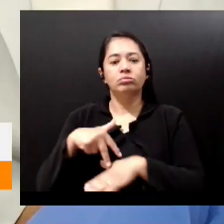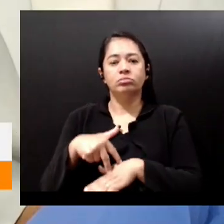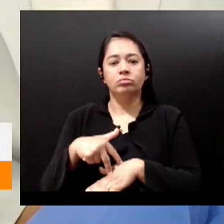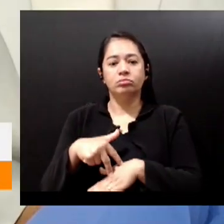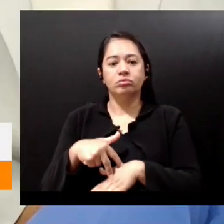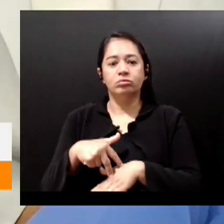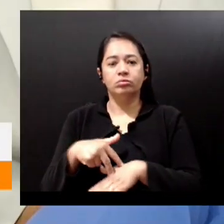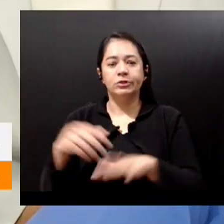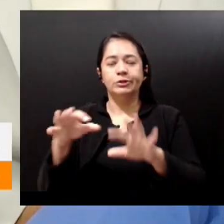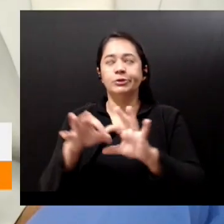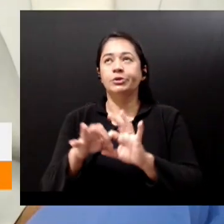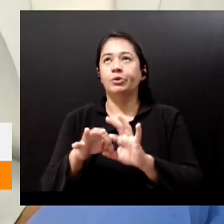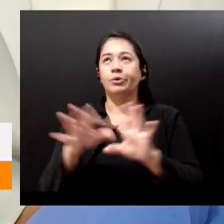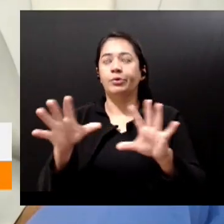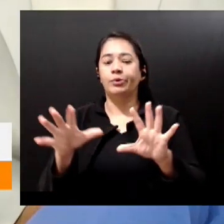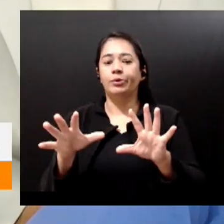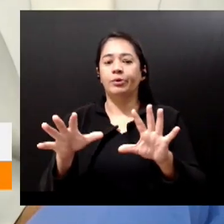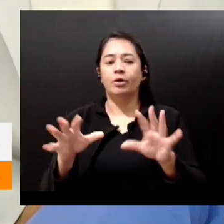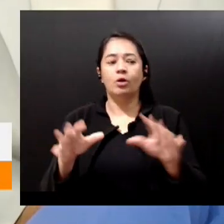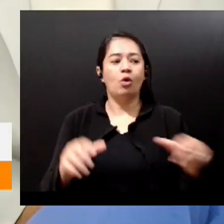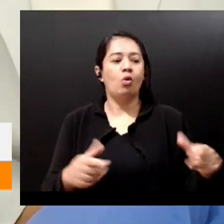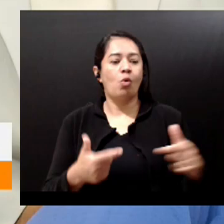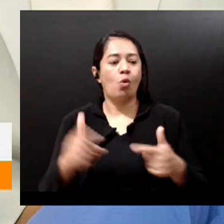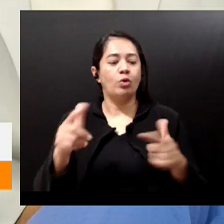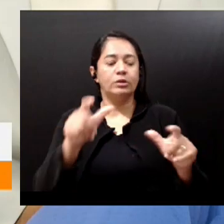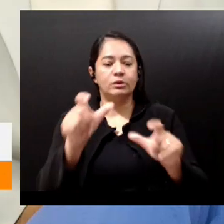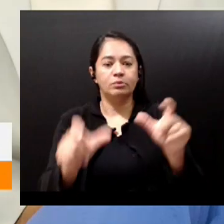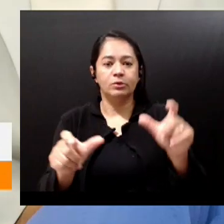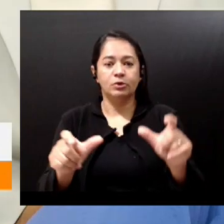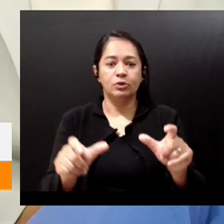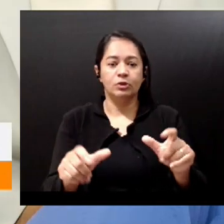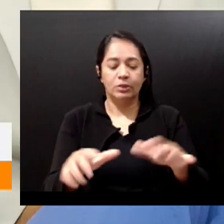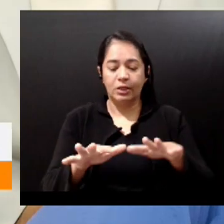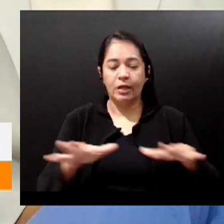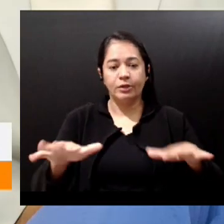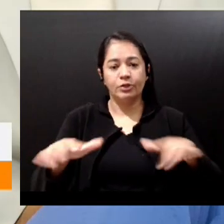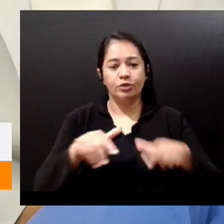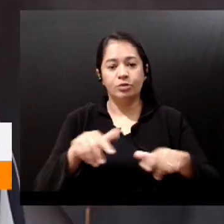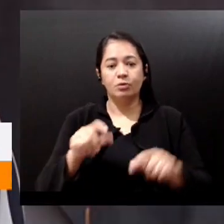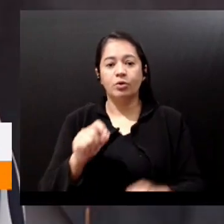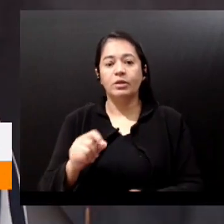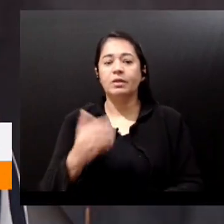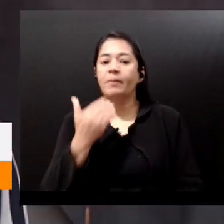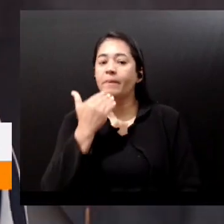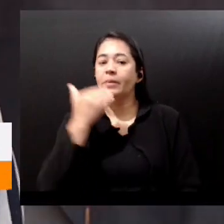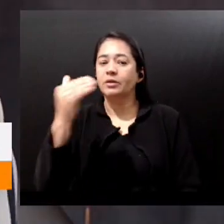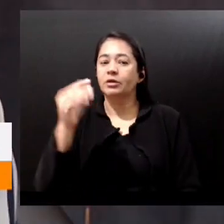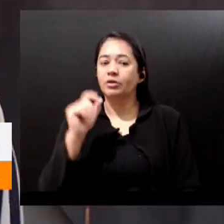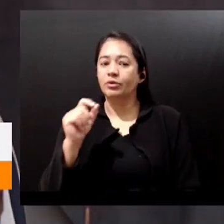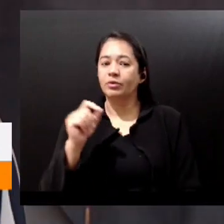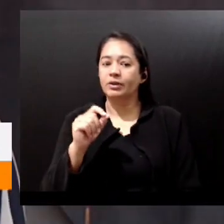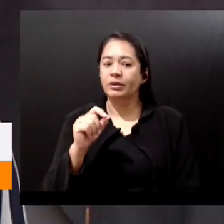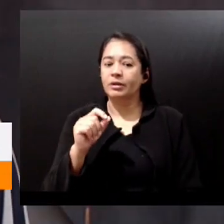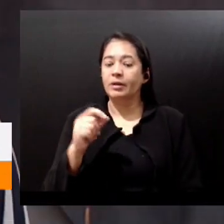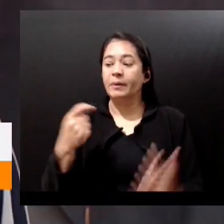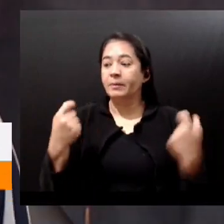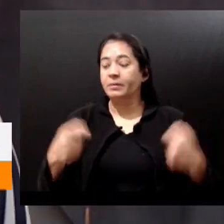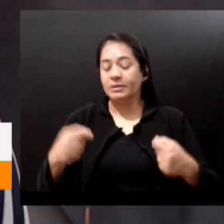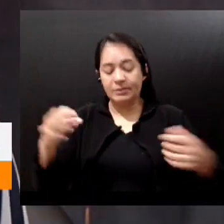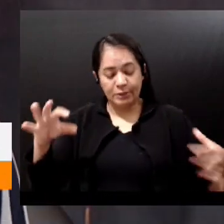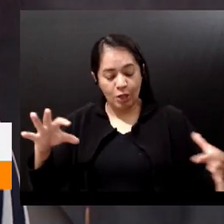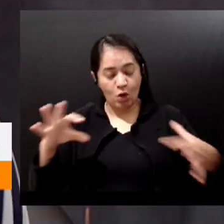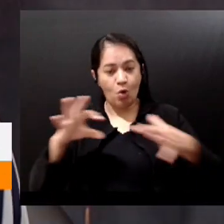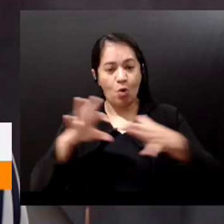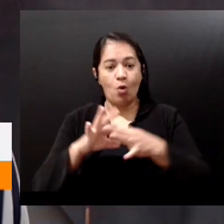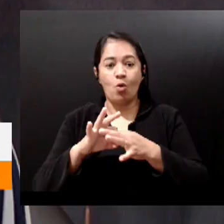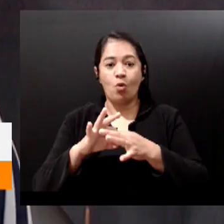com o restante da equipe, né, no mundo corporativo, muitas vezes o que eles pedem é justamente o oposto, que é ter essa conexão entre os colaboradores, né,